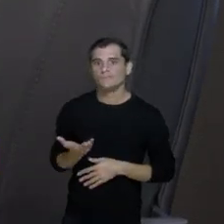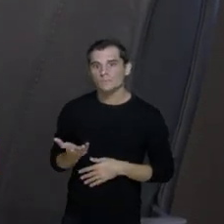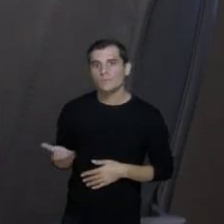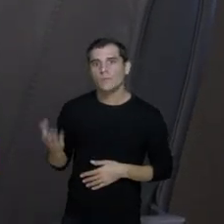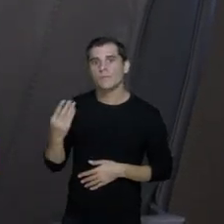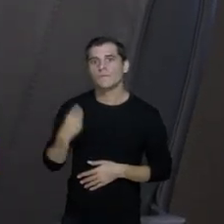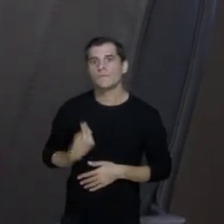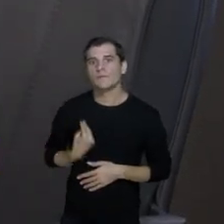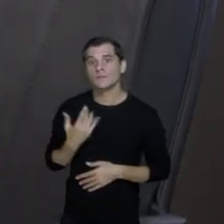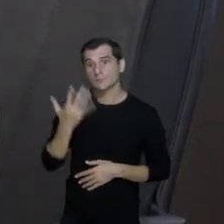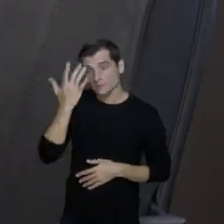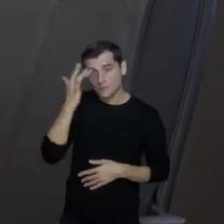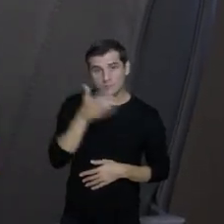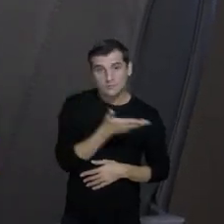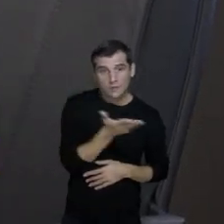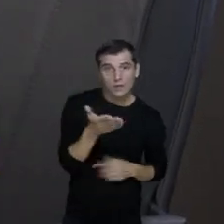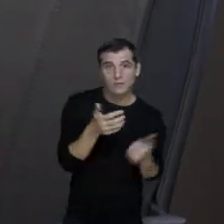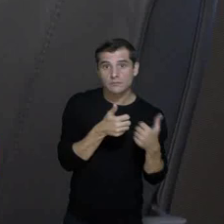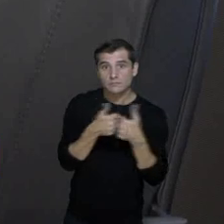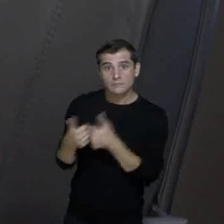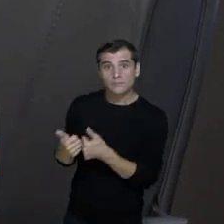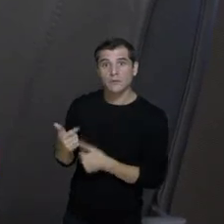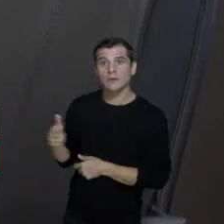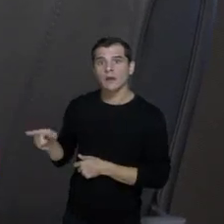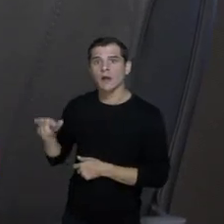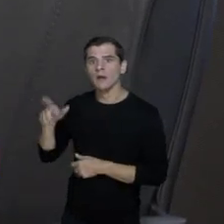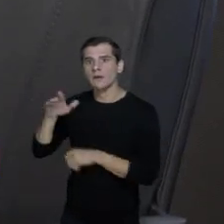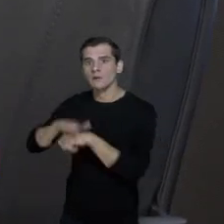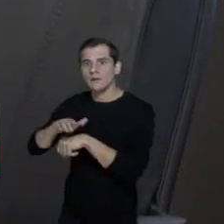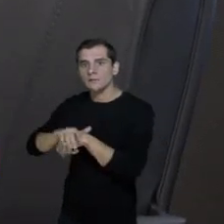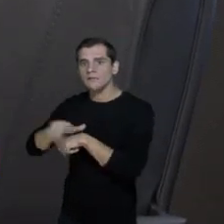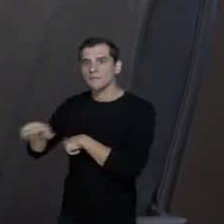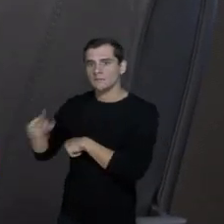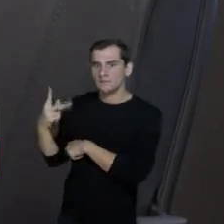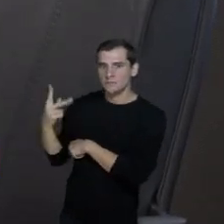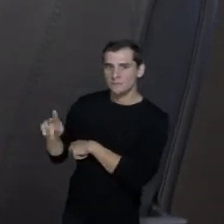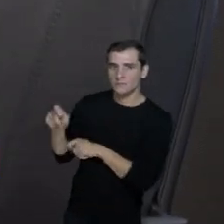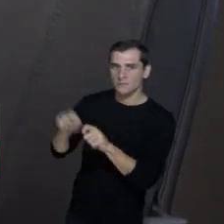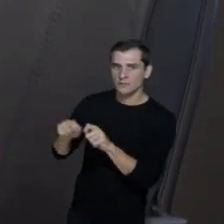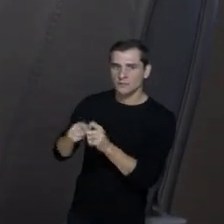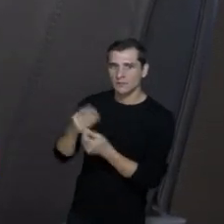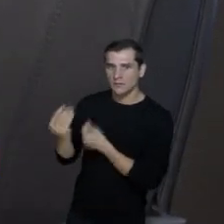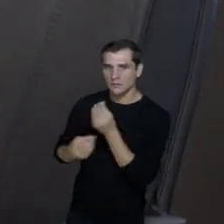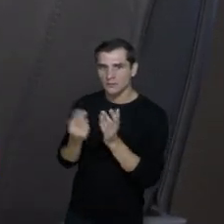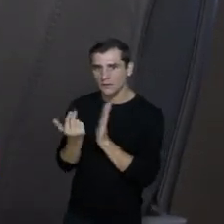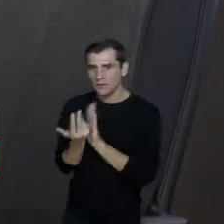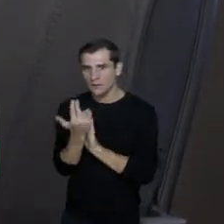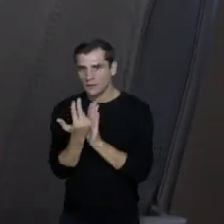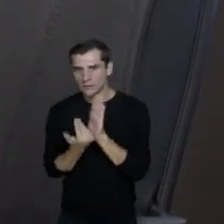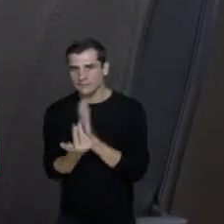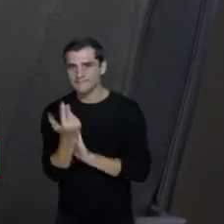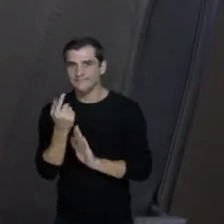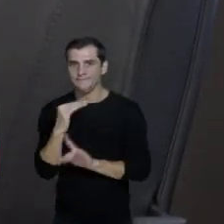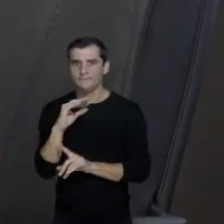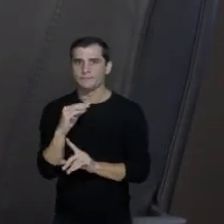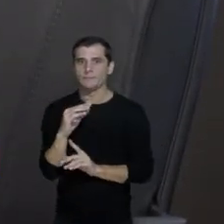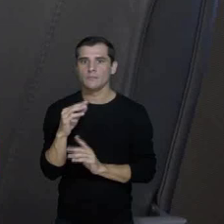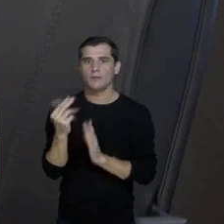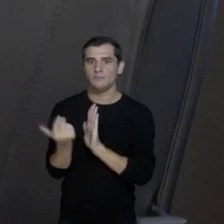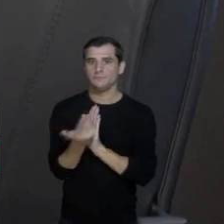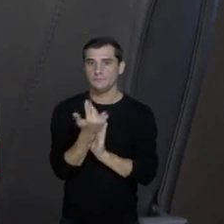acompanham sabem coisas que eu faço mas além de de hoje eu sou artista plástico fui publicitário muitos